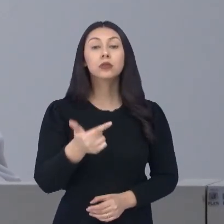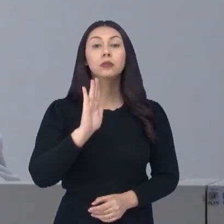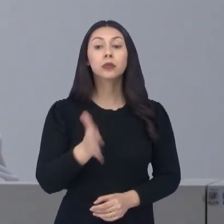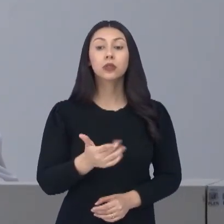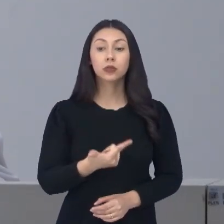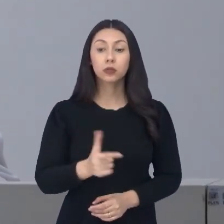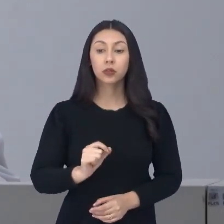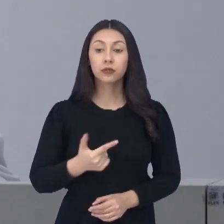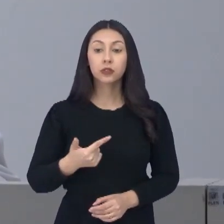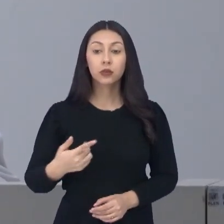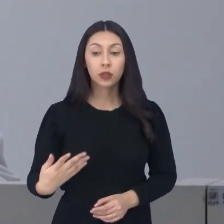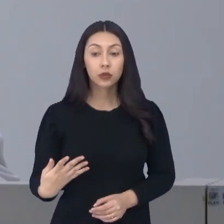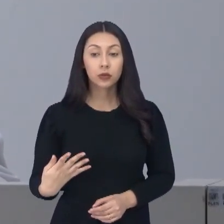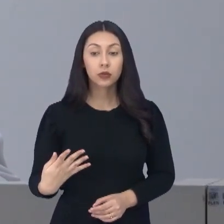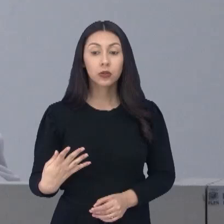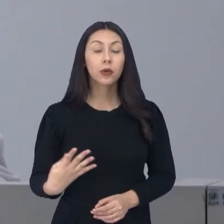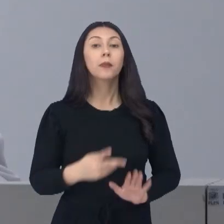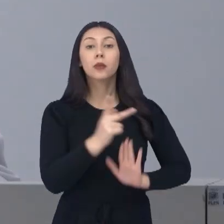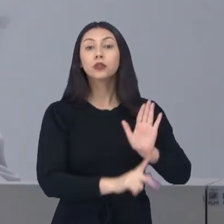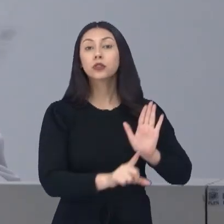13002/2024. Projeto de lei número